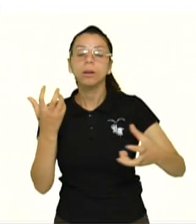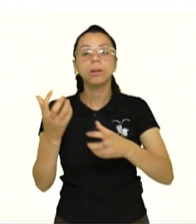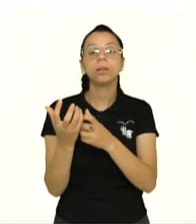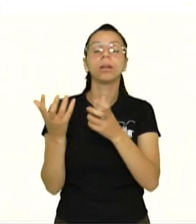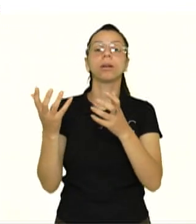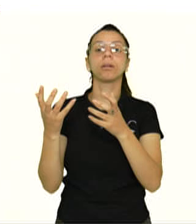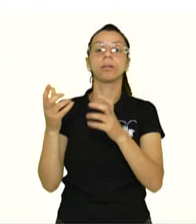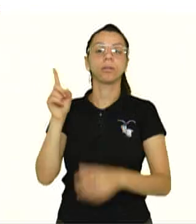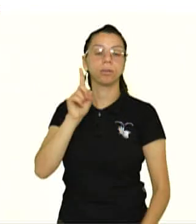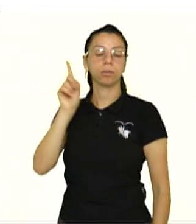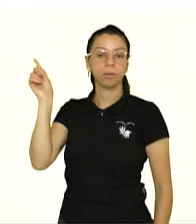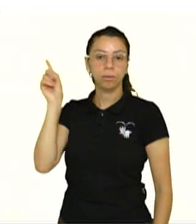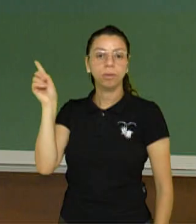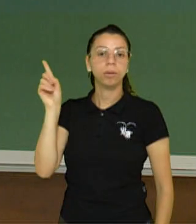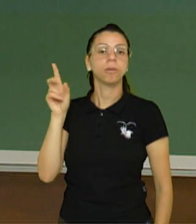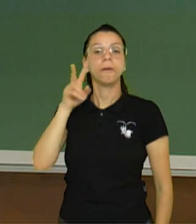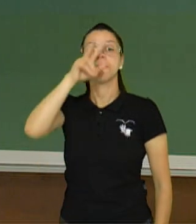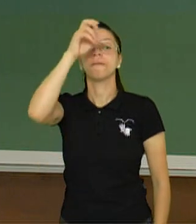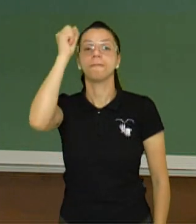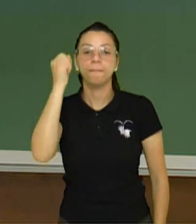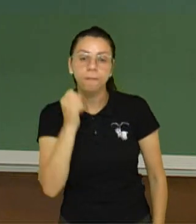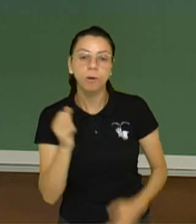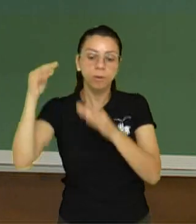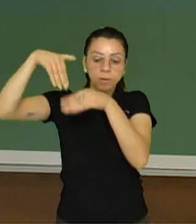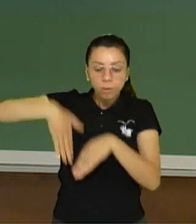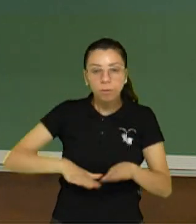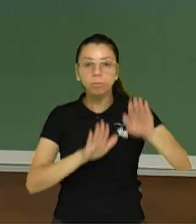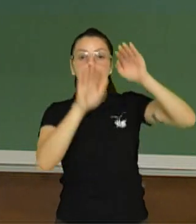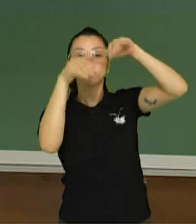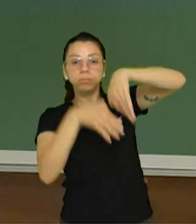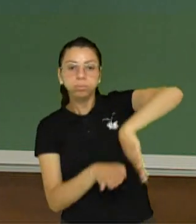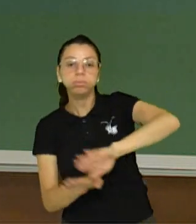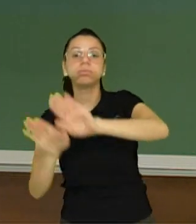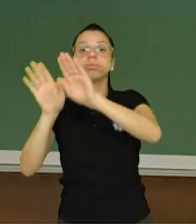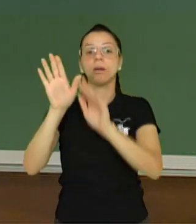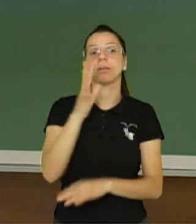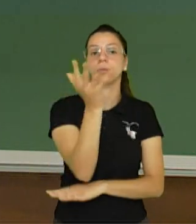impetuosidade, dessas forças imensas que são a natureza.